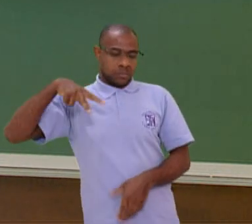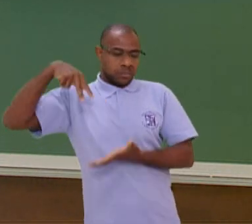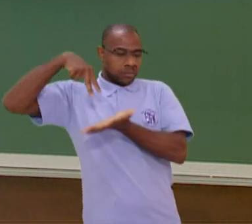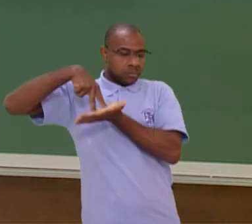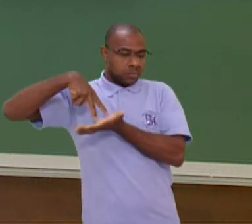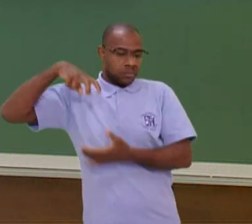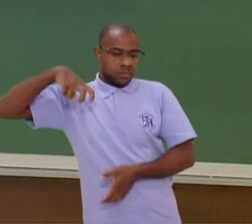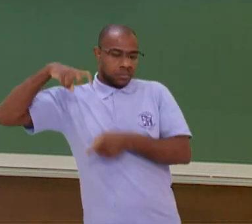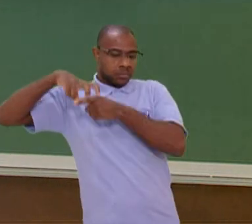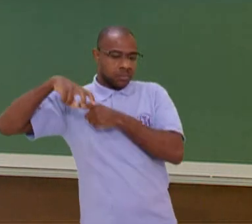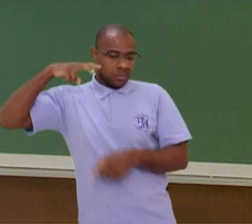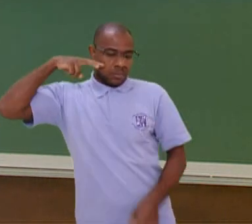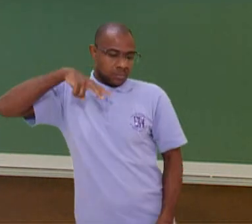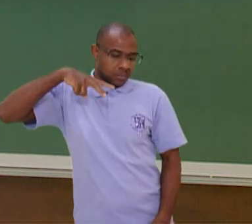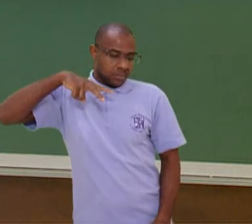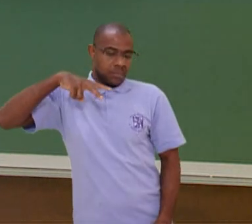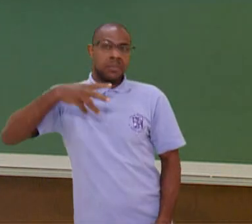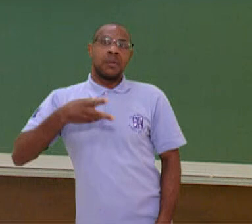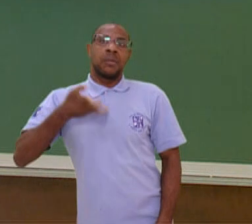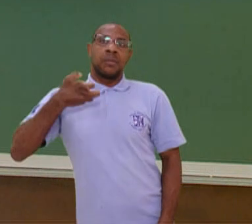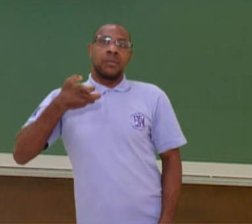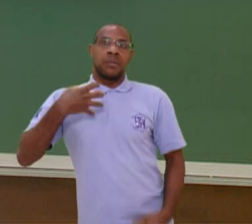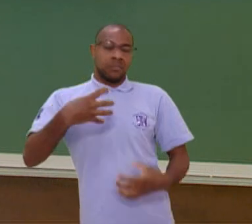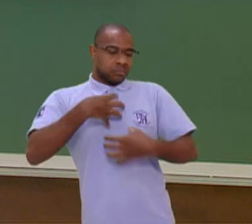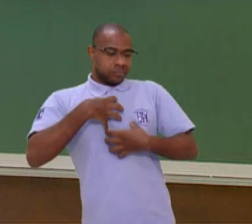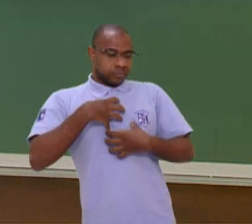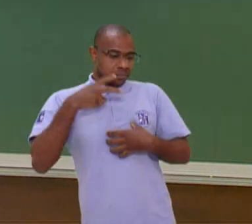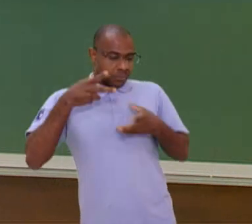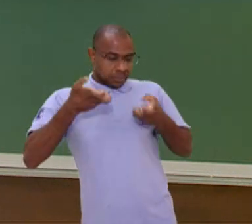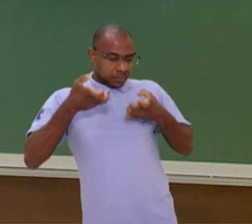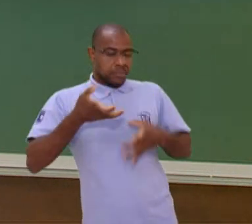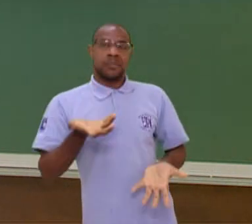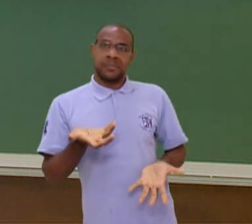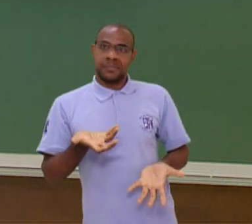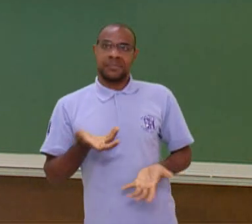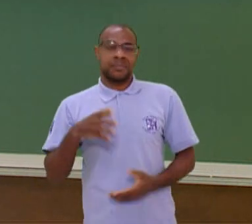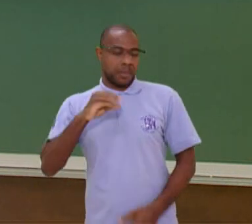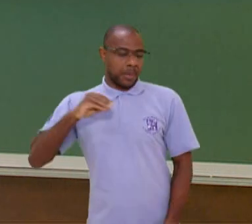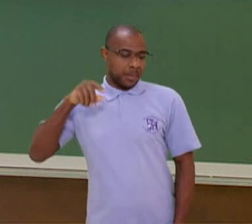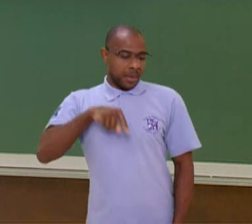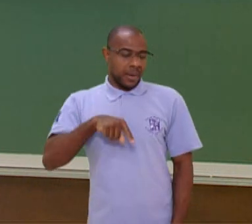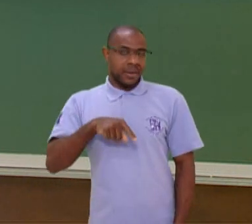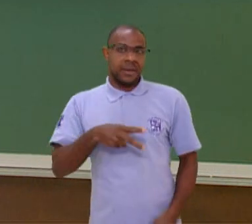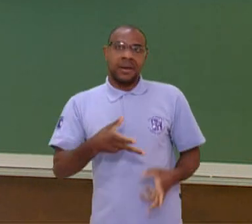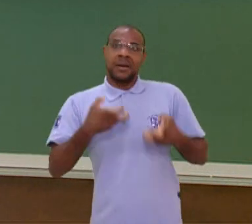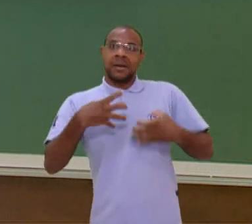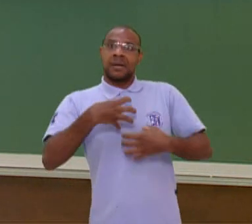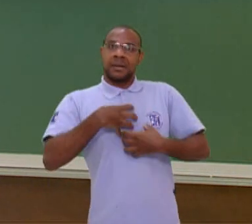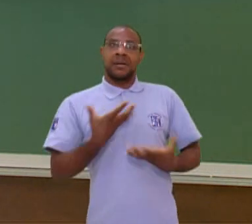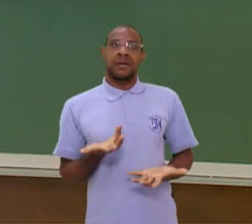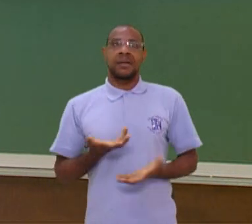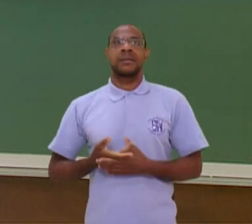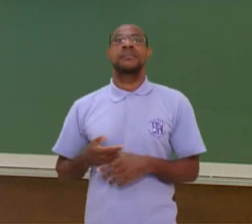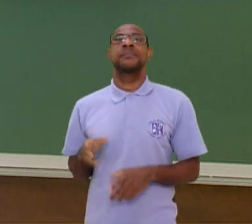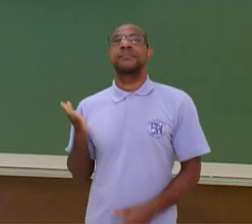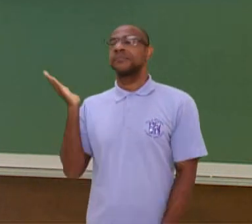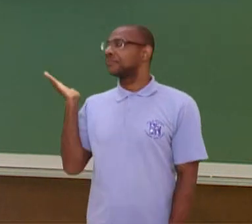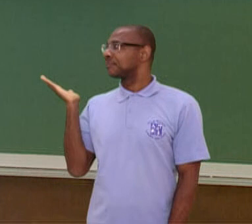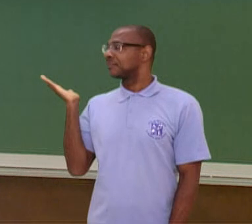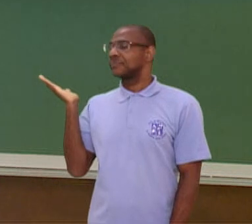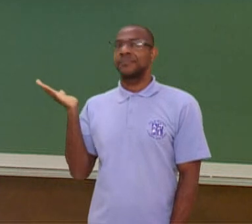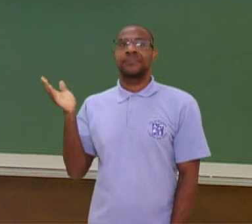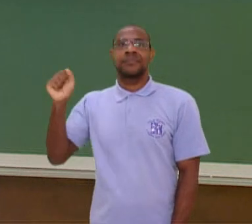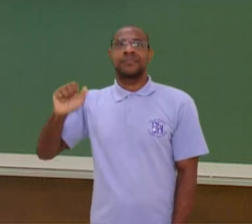o que a pessoa estava falando na sua apresentação, na sua peça teatral. A estrutura que tem como referência, a gente tem uma ideia ali do